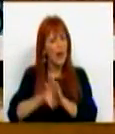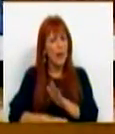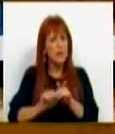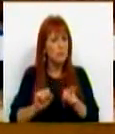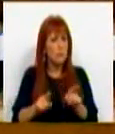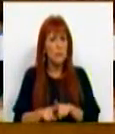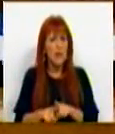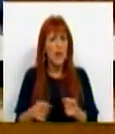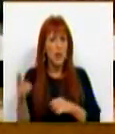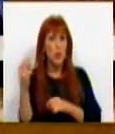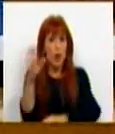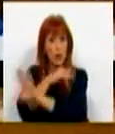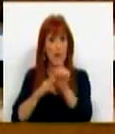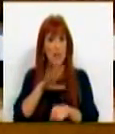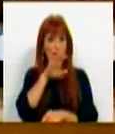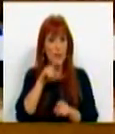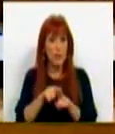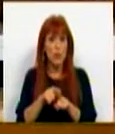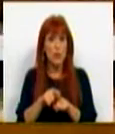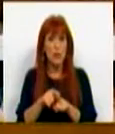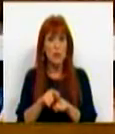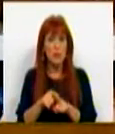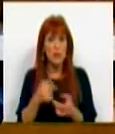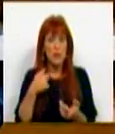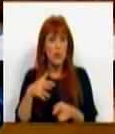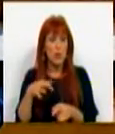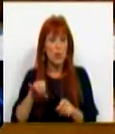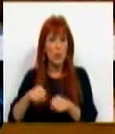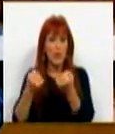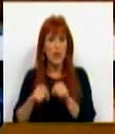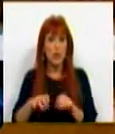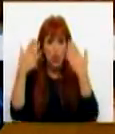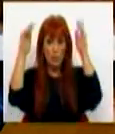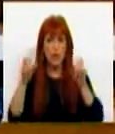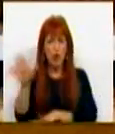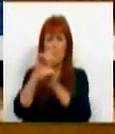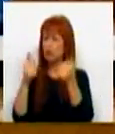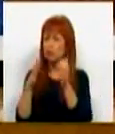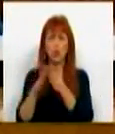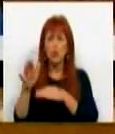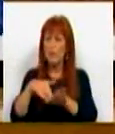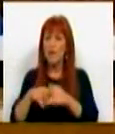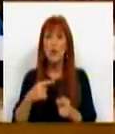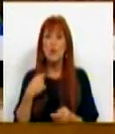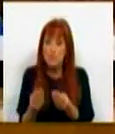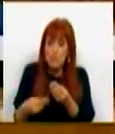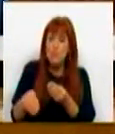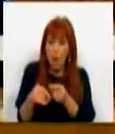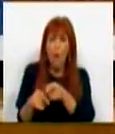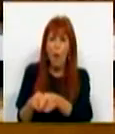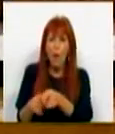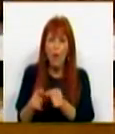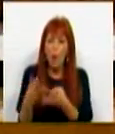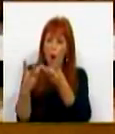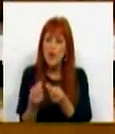regras na União Europeia e a família a que o PS pertence, dos socialistas e democratas europeus, tudo fará para que, complementarmente